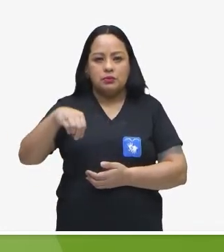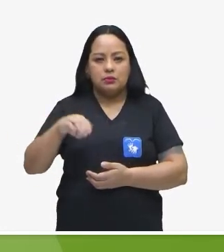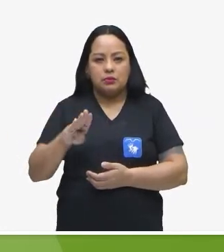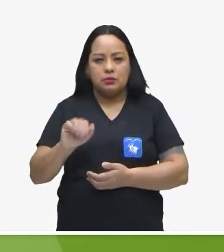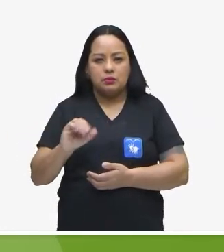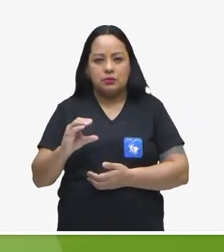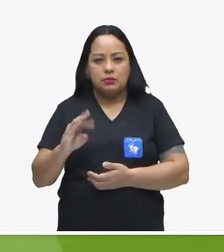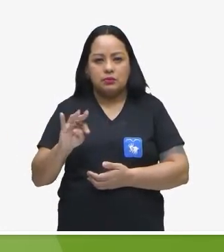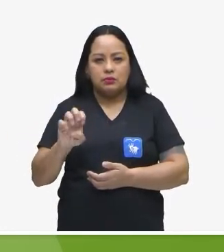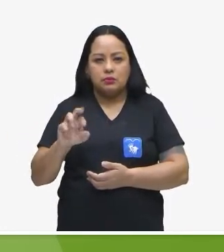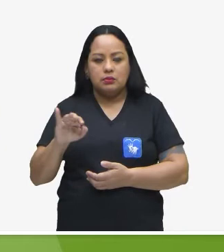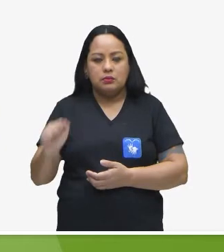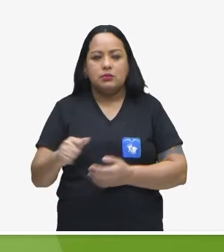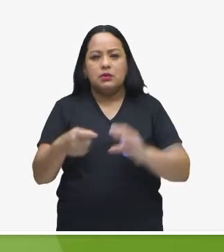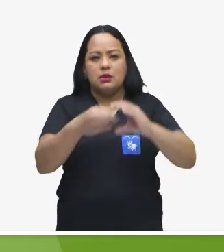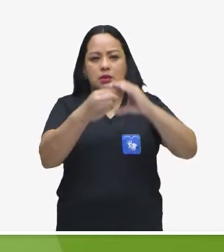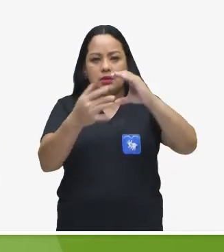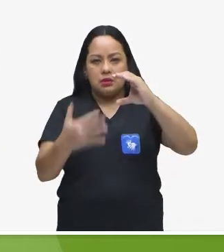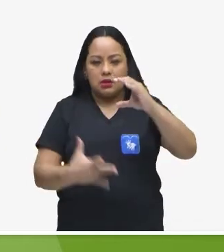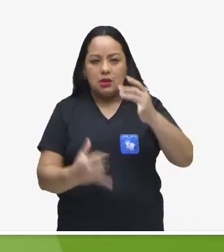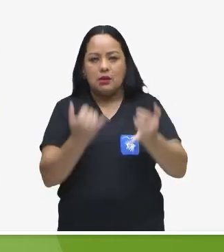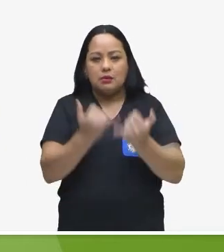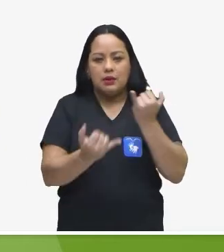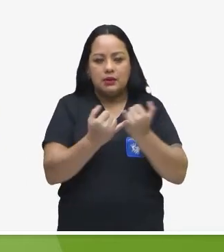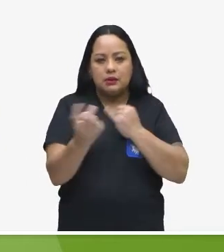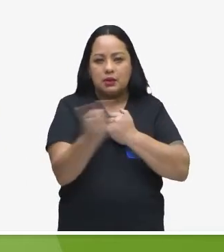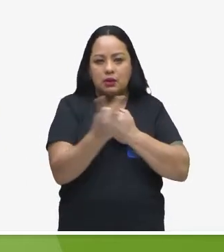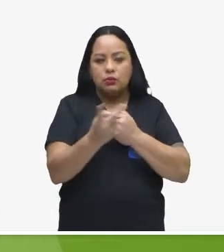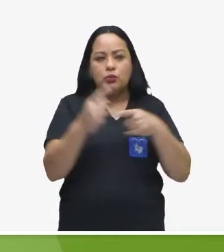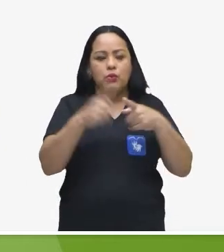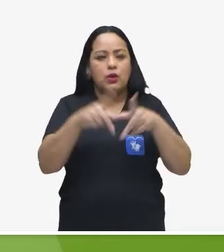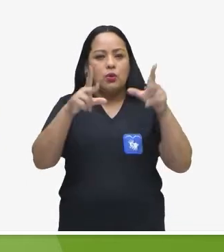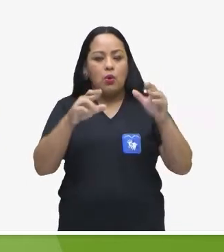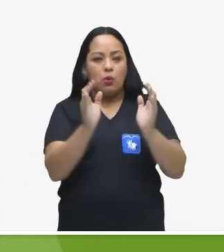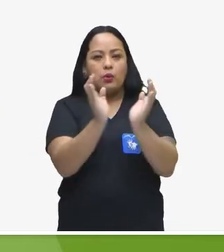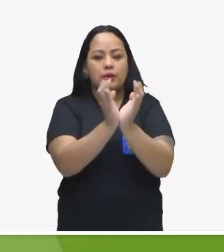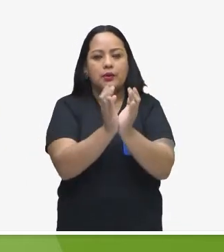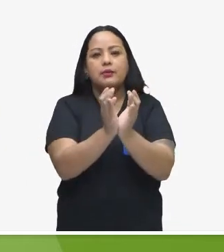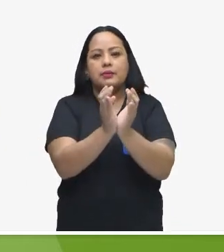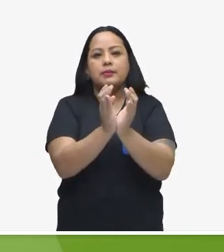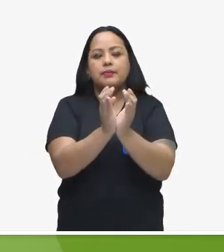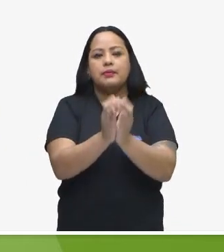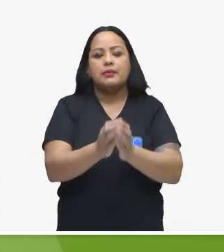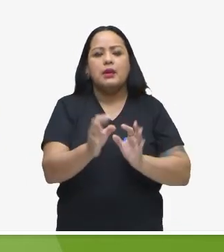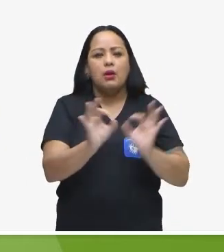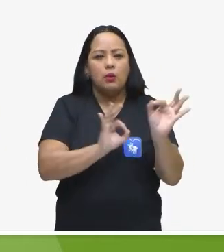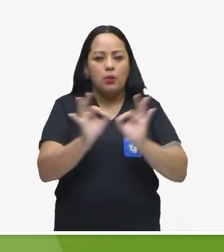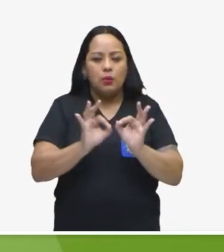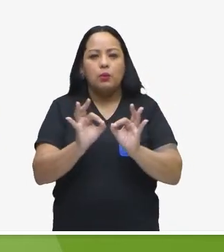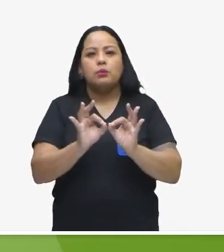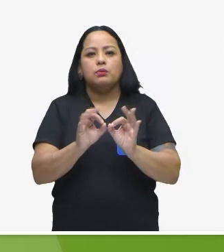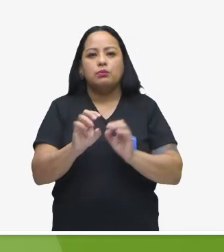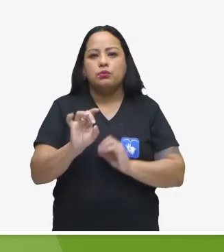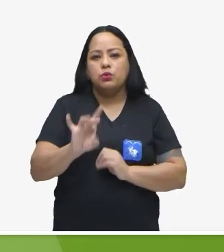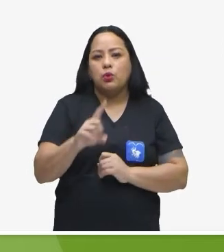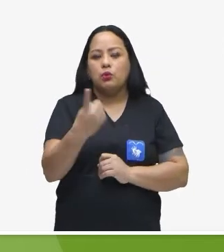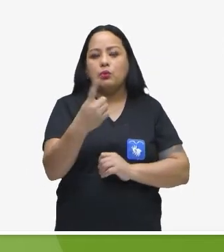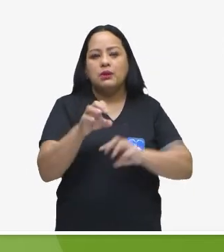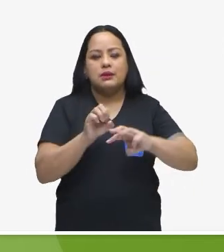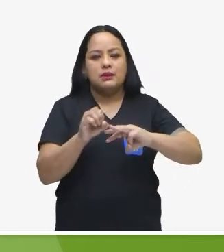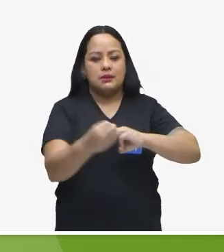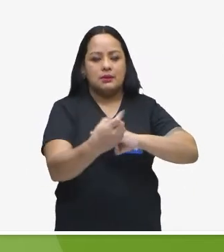elas têm características bem parecidas, por isso estão no mesmo reino, ou seja, são organismos unicelulares, possuem uma